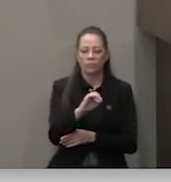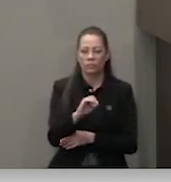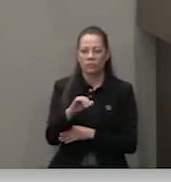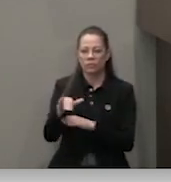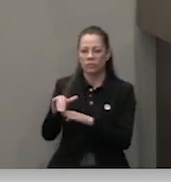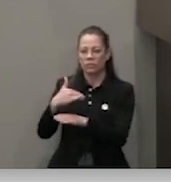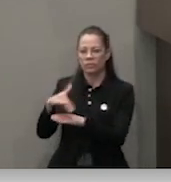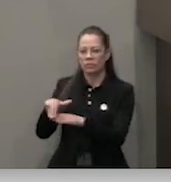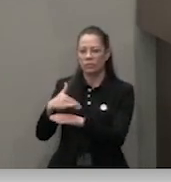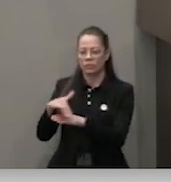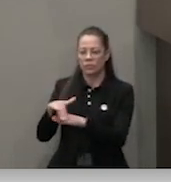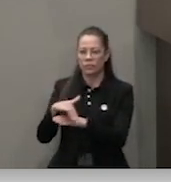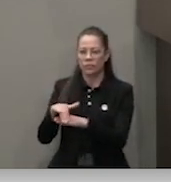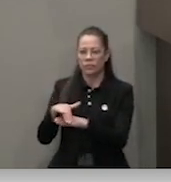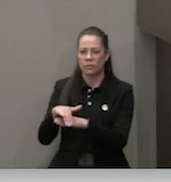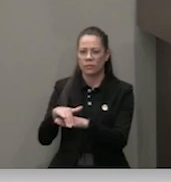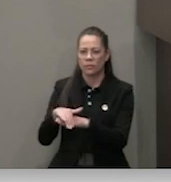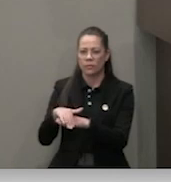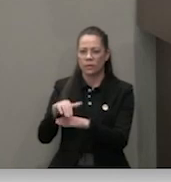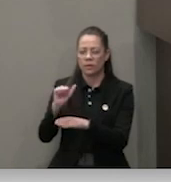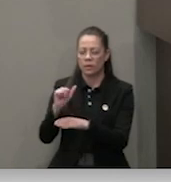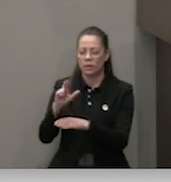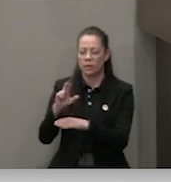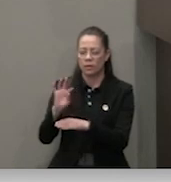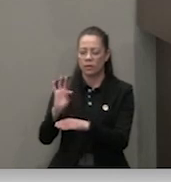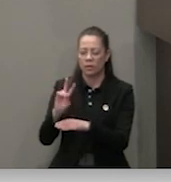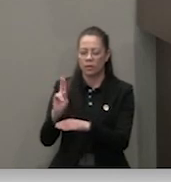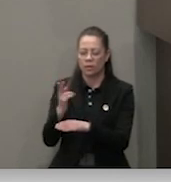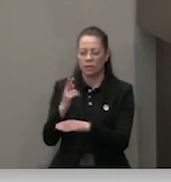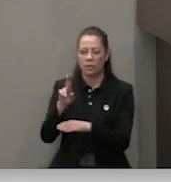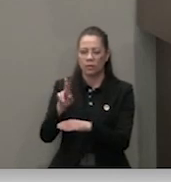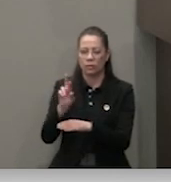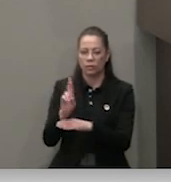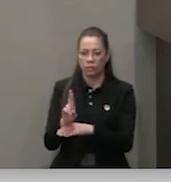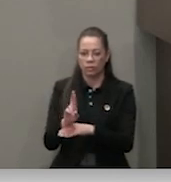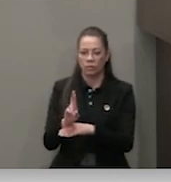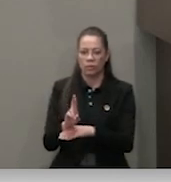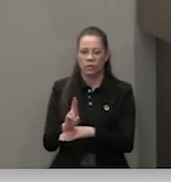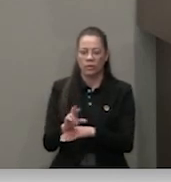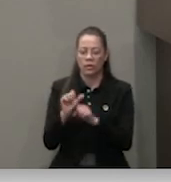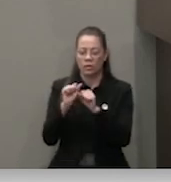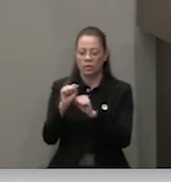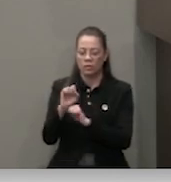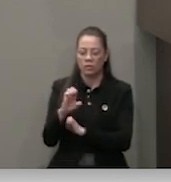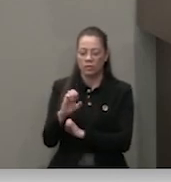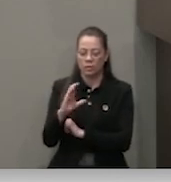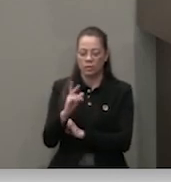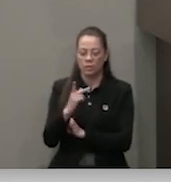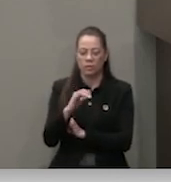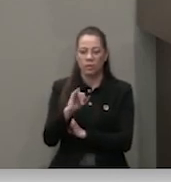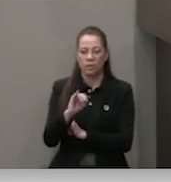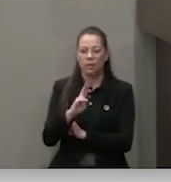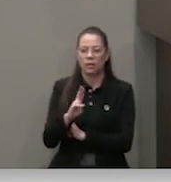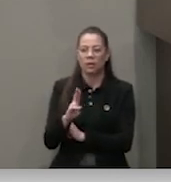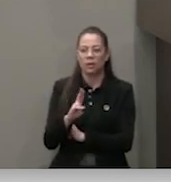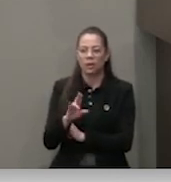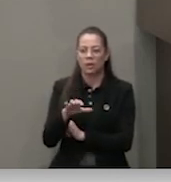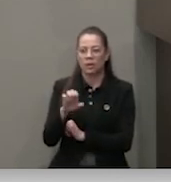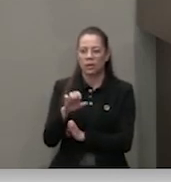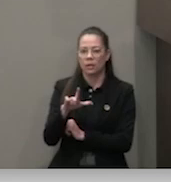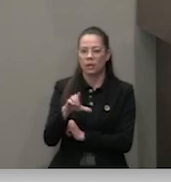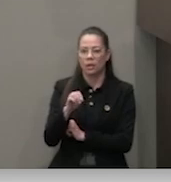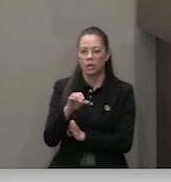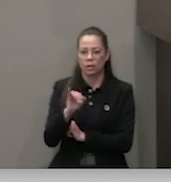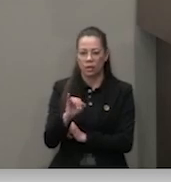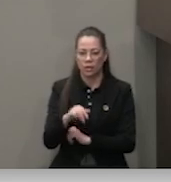a Rua Artur canfield no loteamento Núcleo Habitacional luí Coab 2 com o nome de Eloi